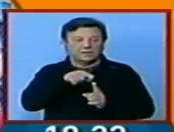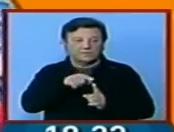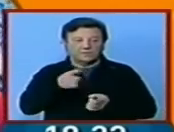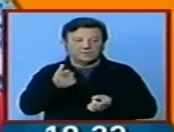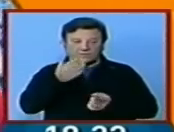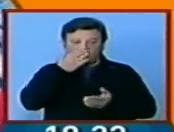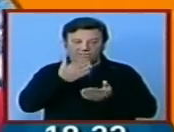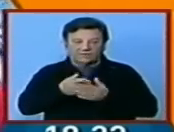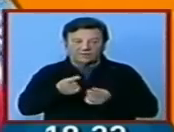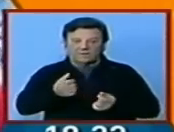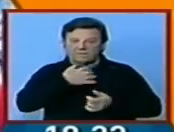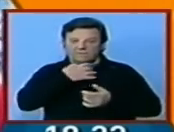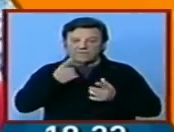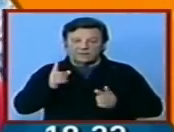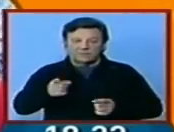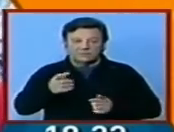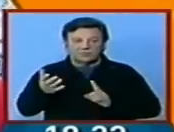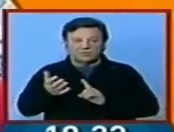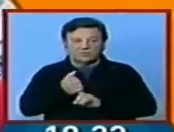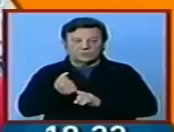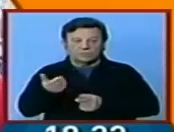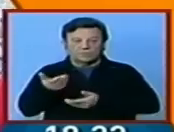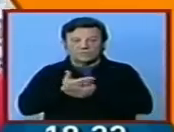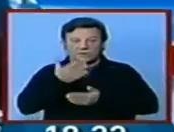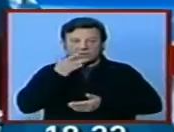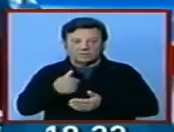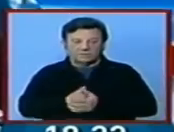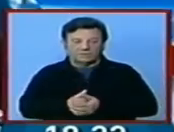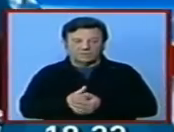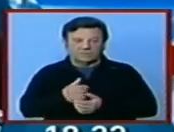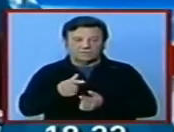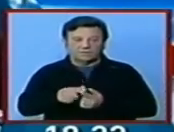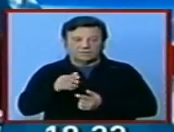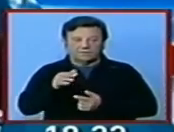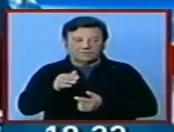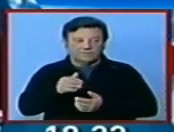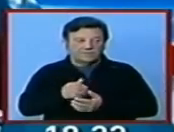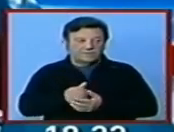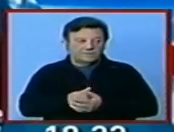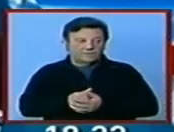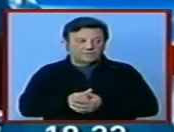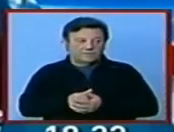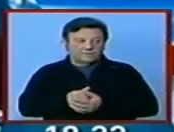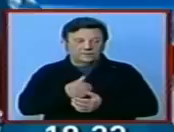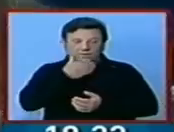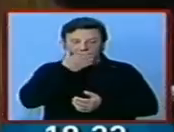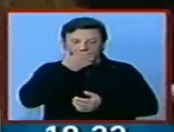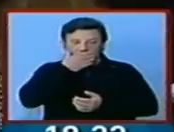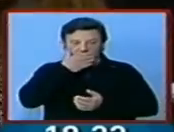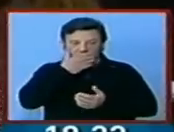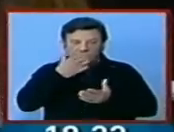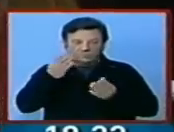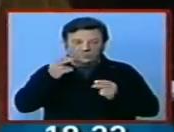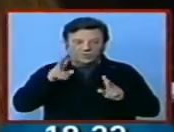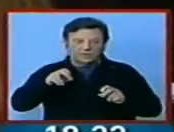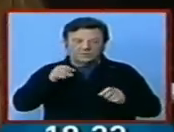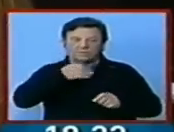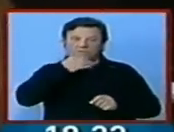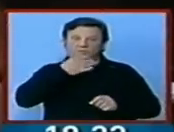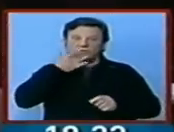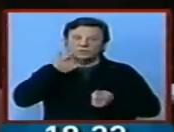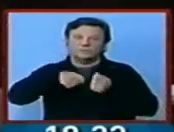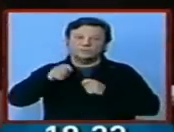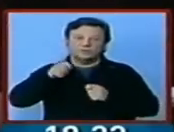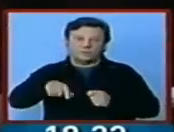para enfrentar a crise e conquistar mercados. Fernanda Fernandes. Nunca tanto se falou em exportação. Esta